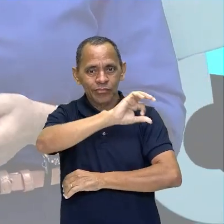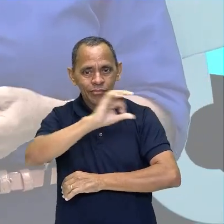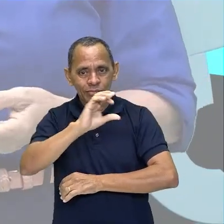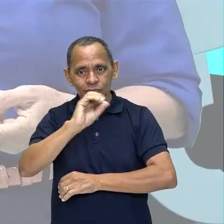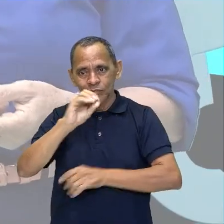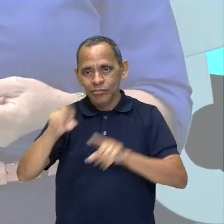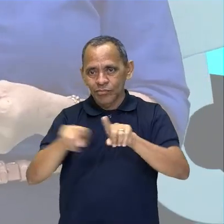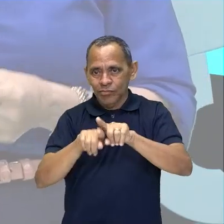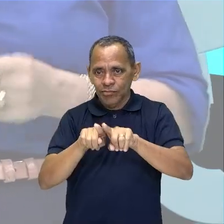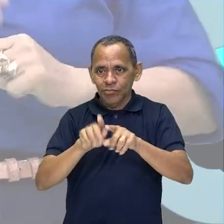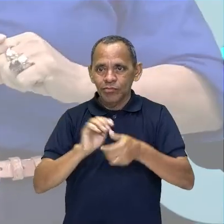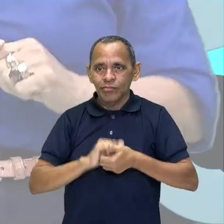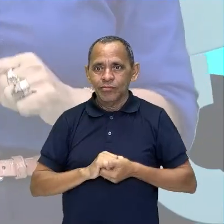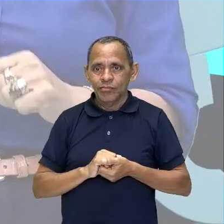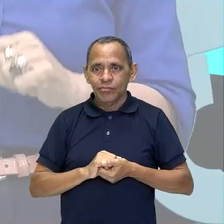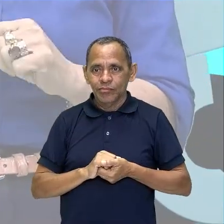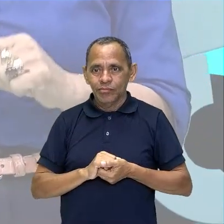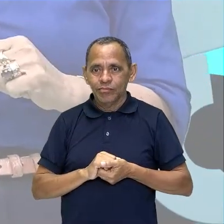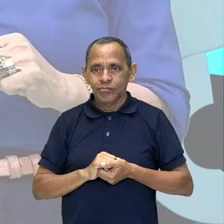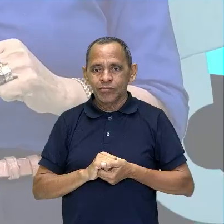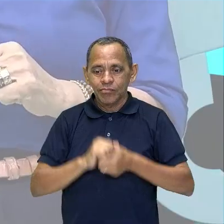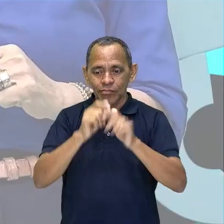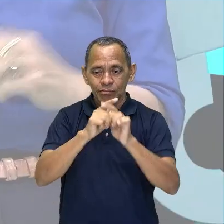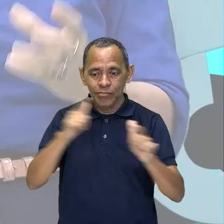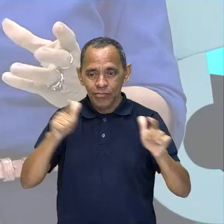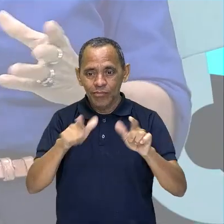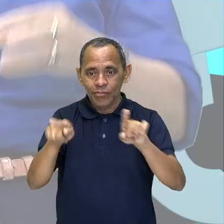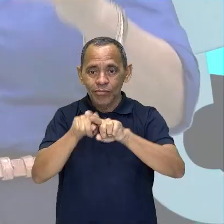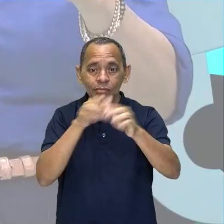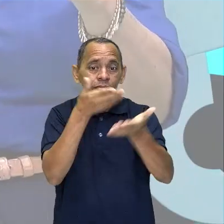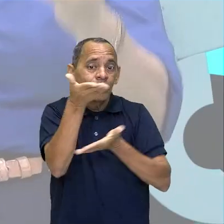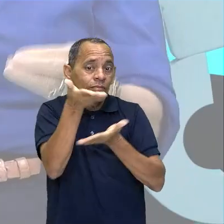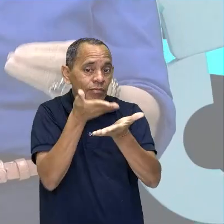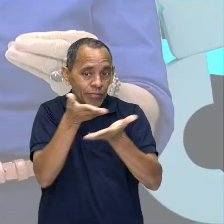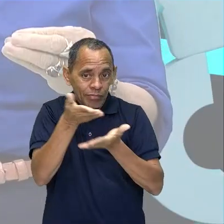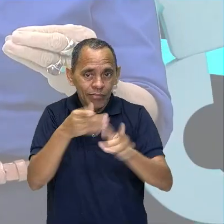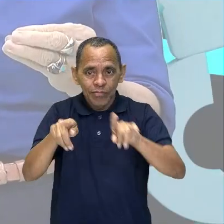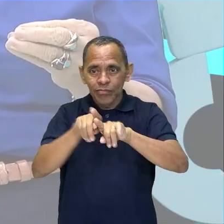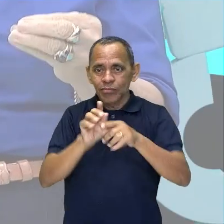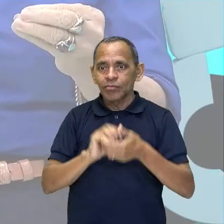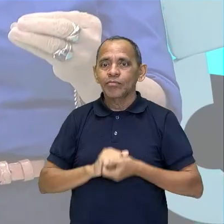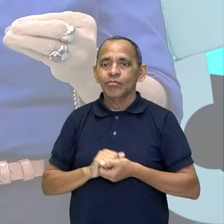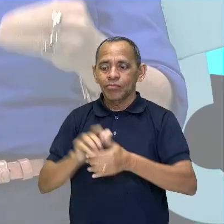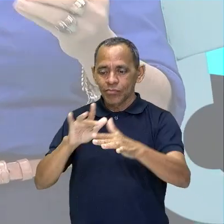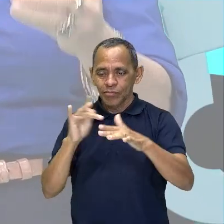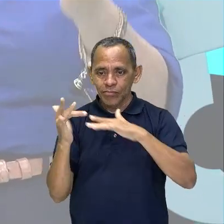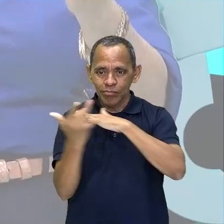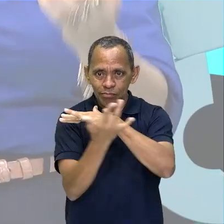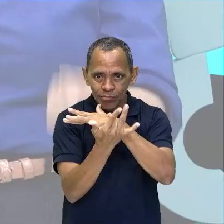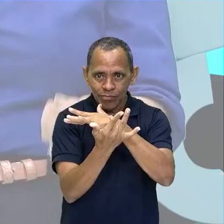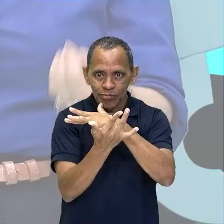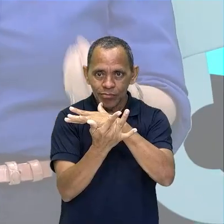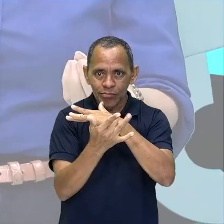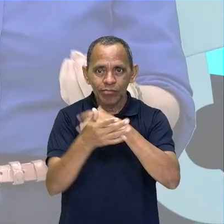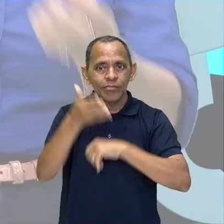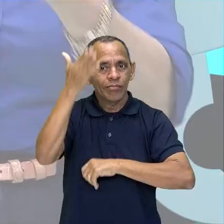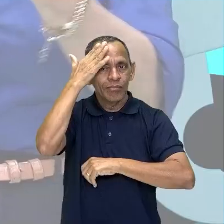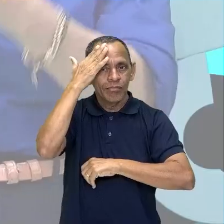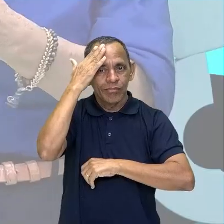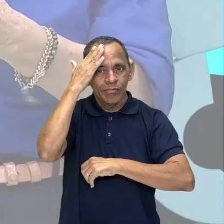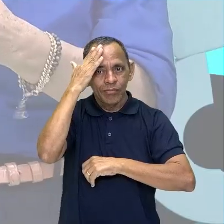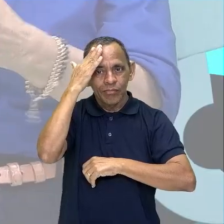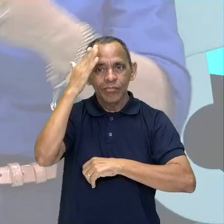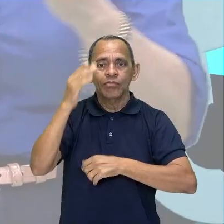1990. E a crescente integração de mídias, entendendo como